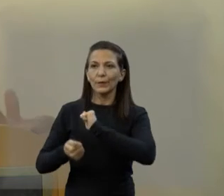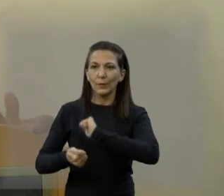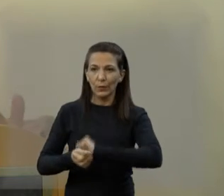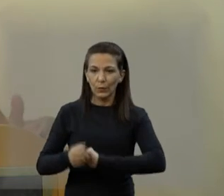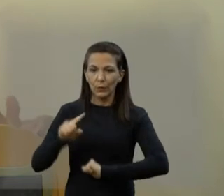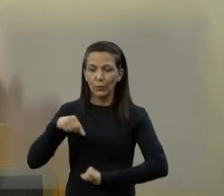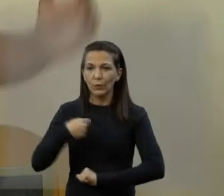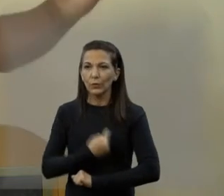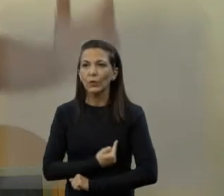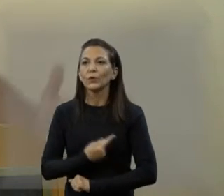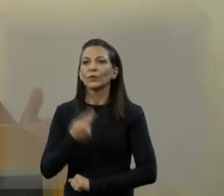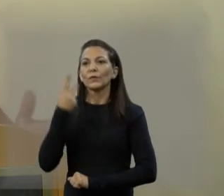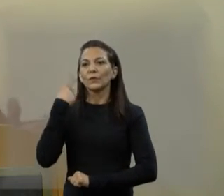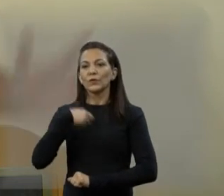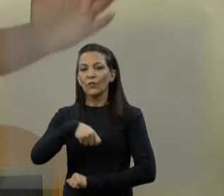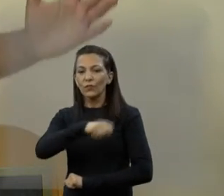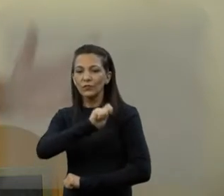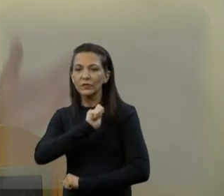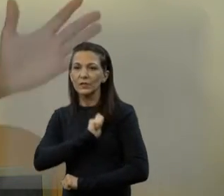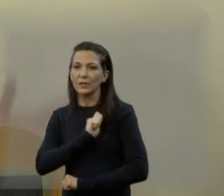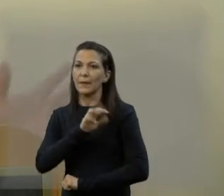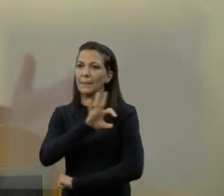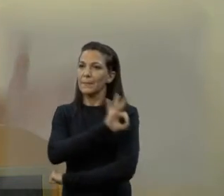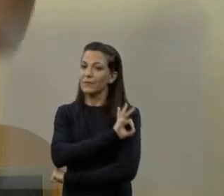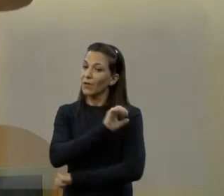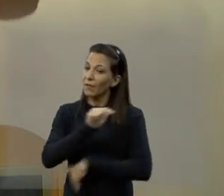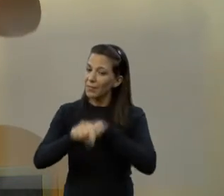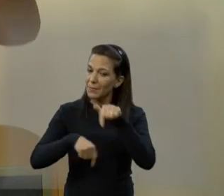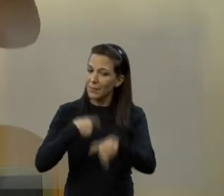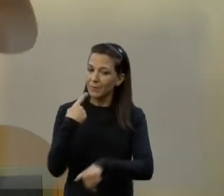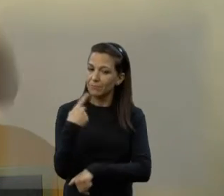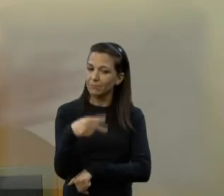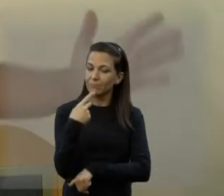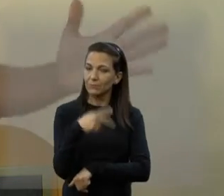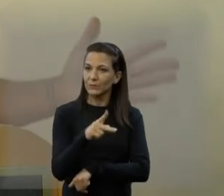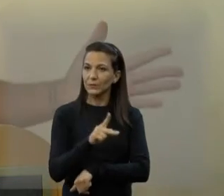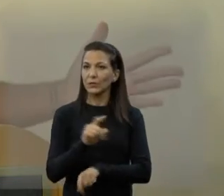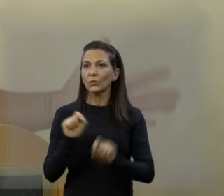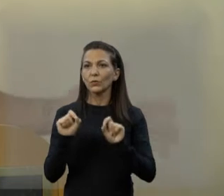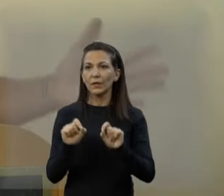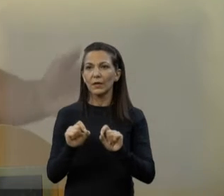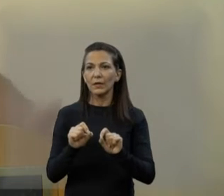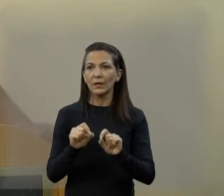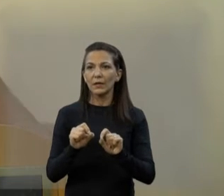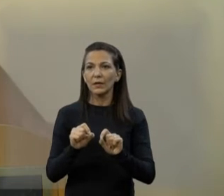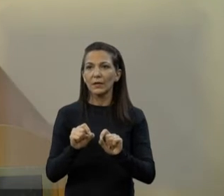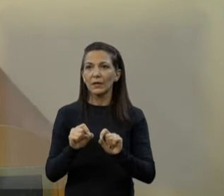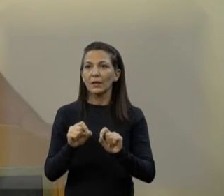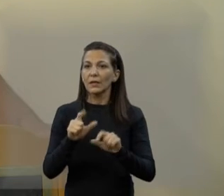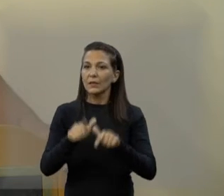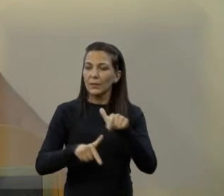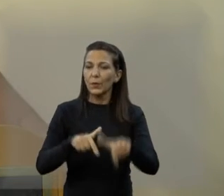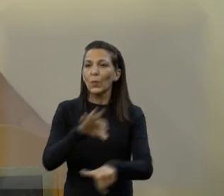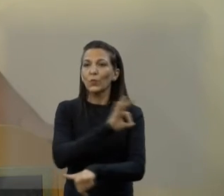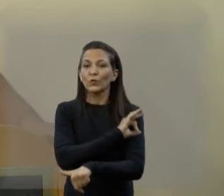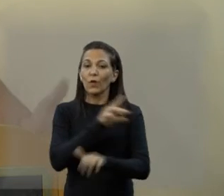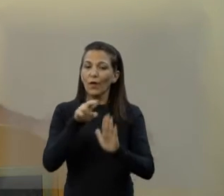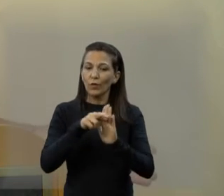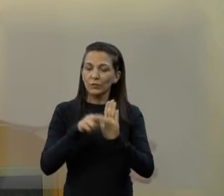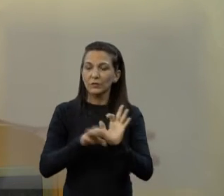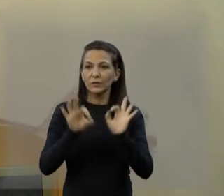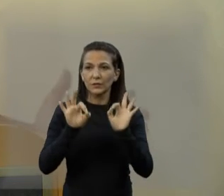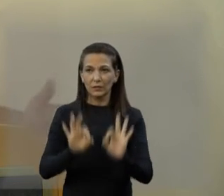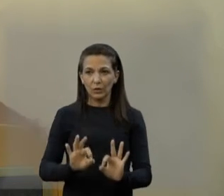função enquanto os vereadores de fiscalizar que a prefeitura faça o trabalho dela o trabalho da prefeitura a regularizar e